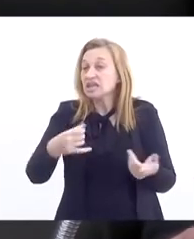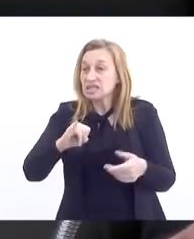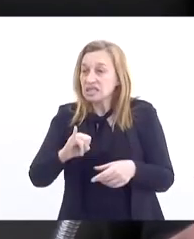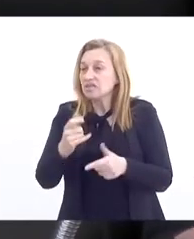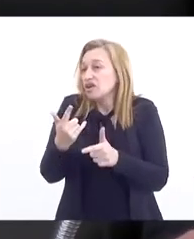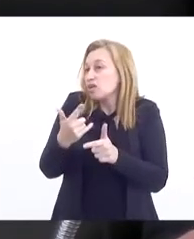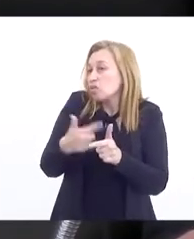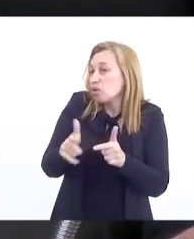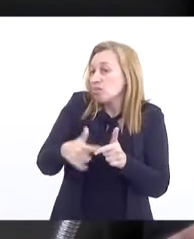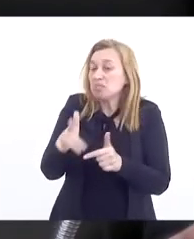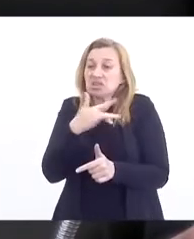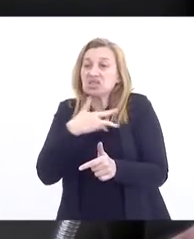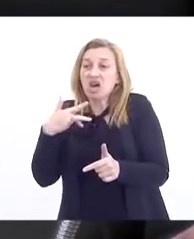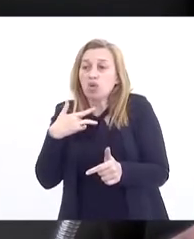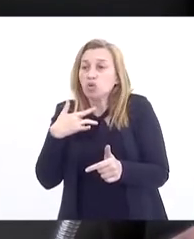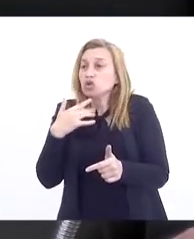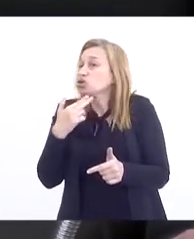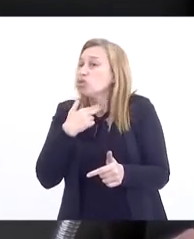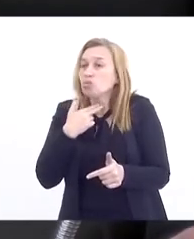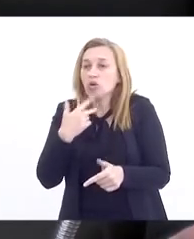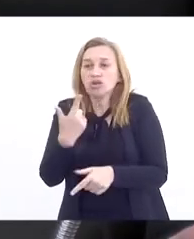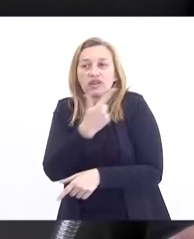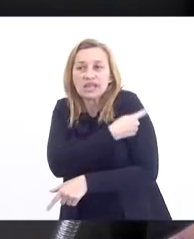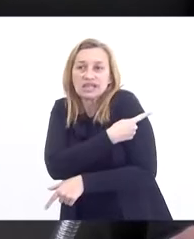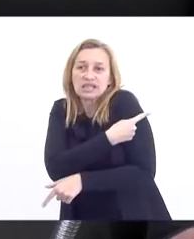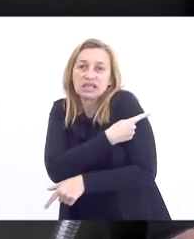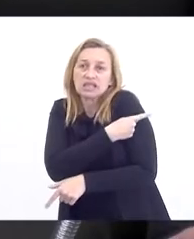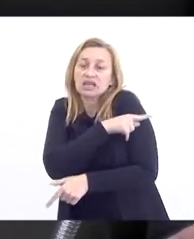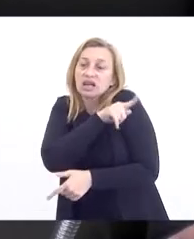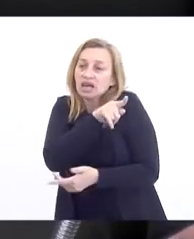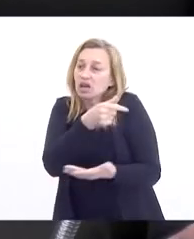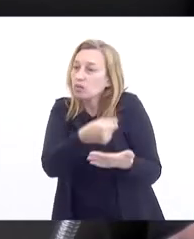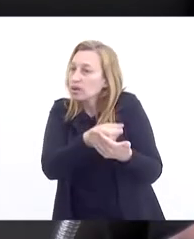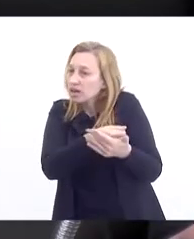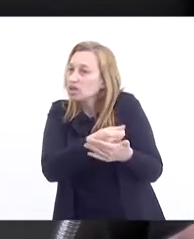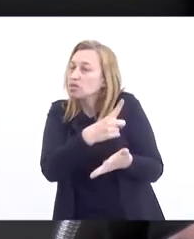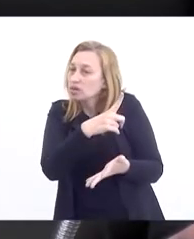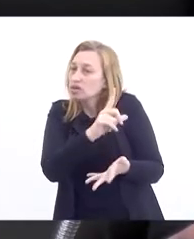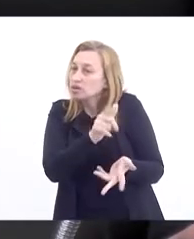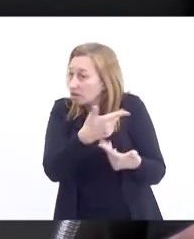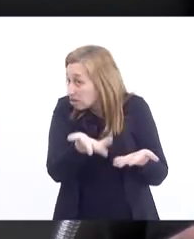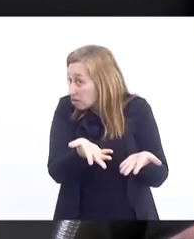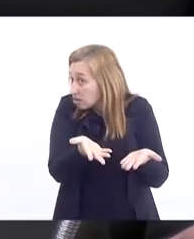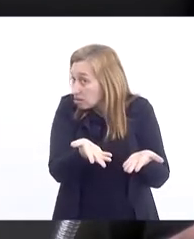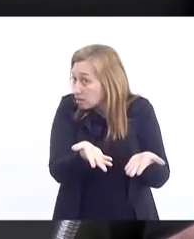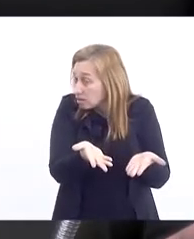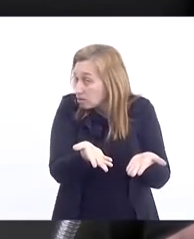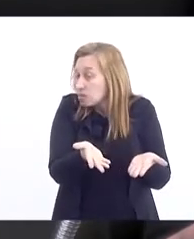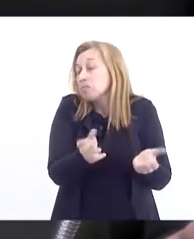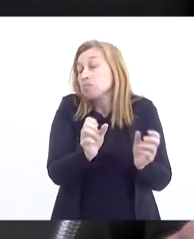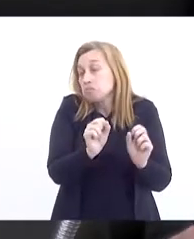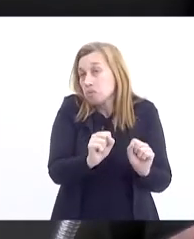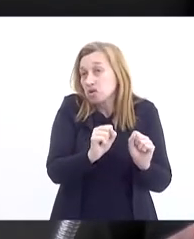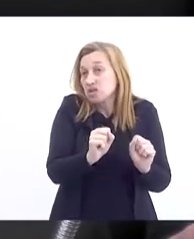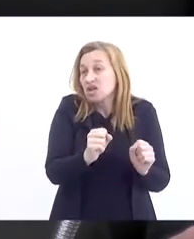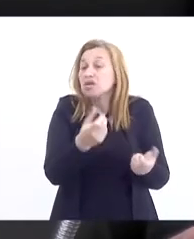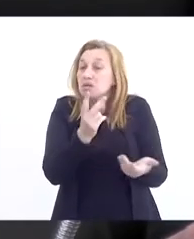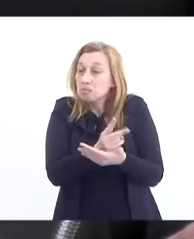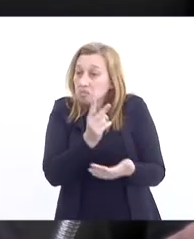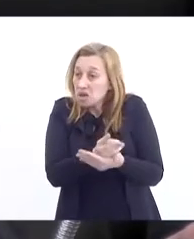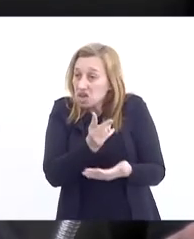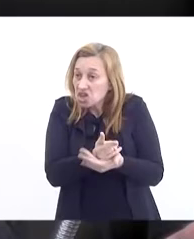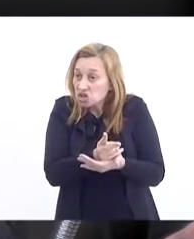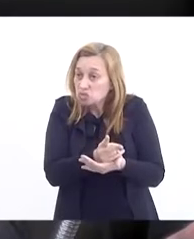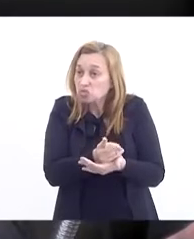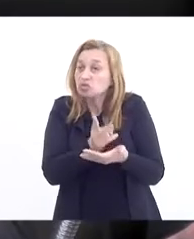animal estiver em determinada situação específica, de repente o Machado deve entender mais disso, ele talvez, mesmo estando no calendário, ele não